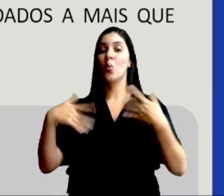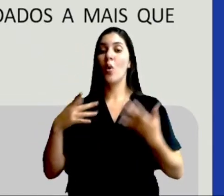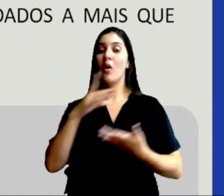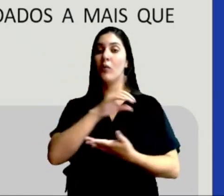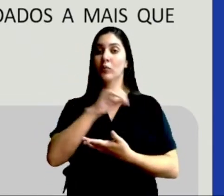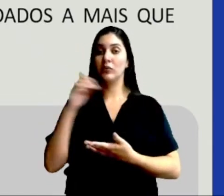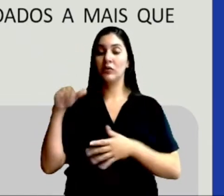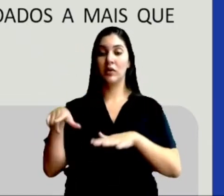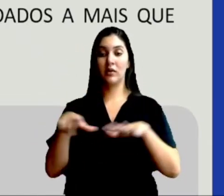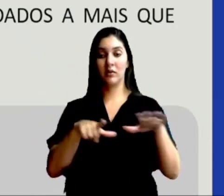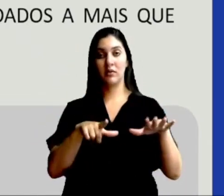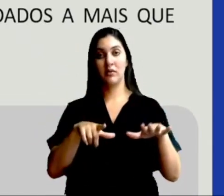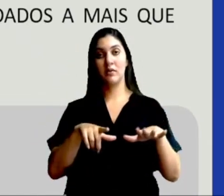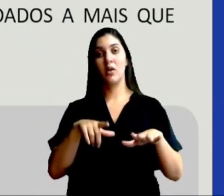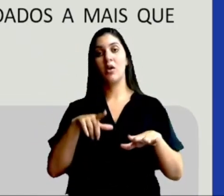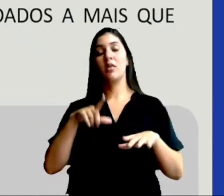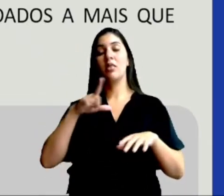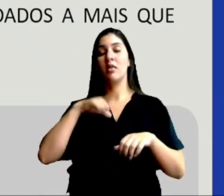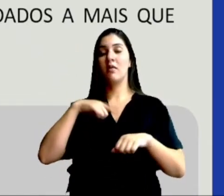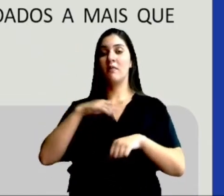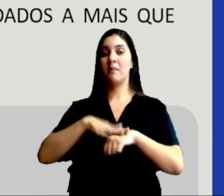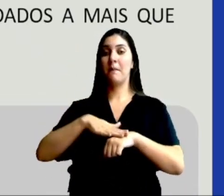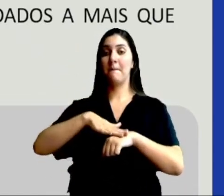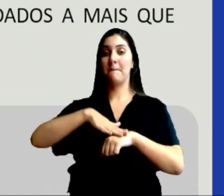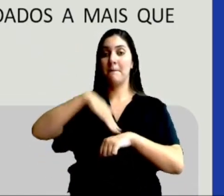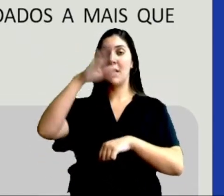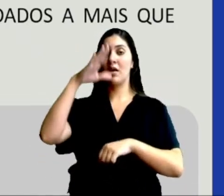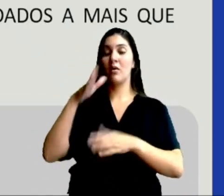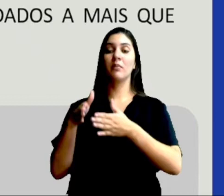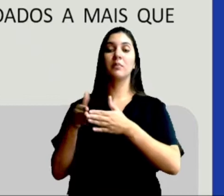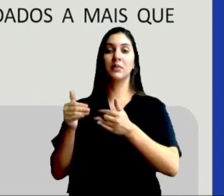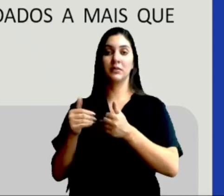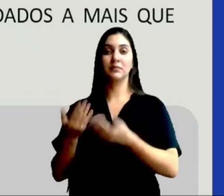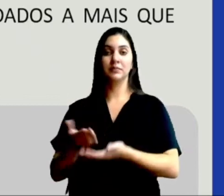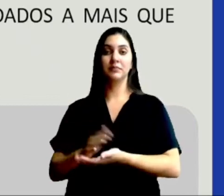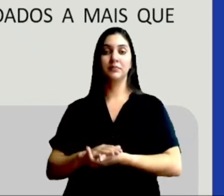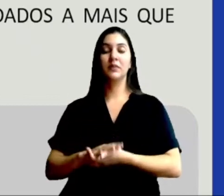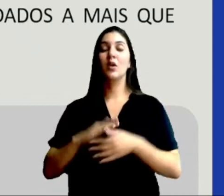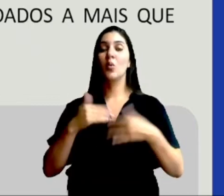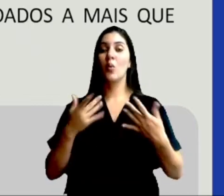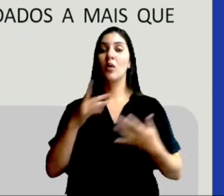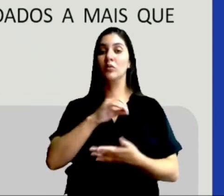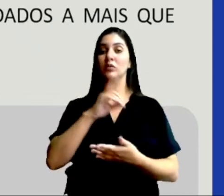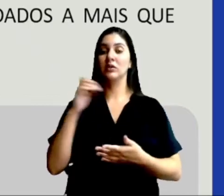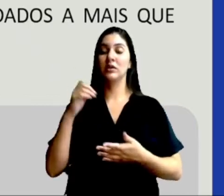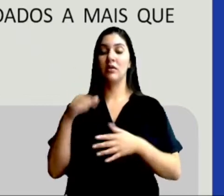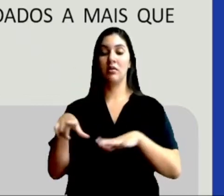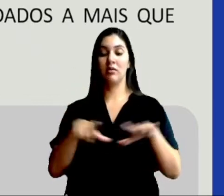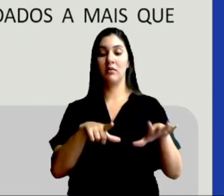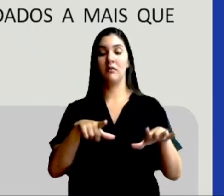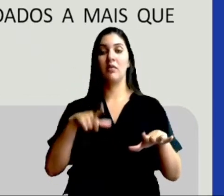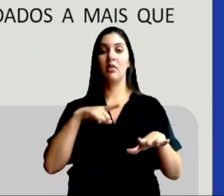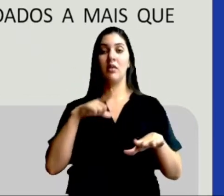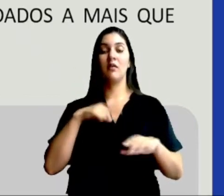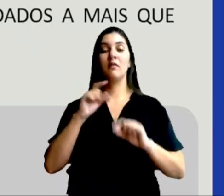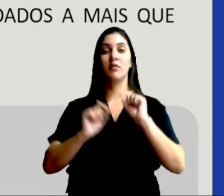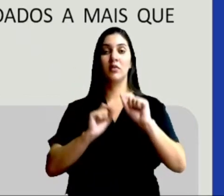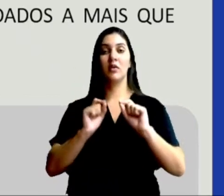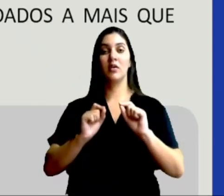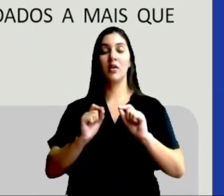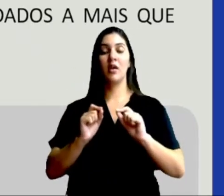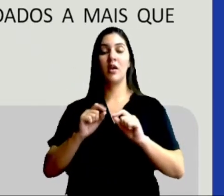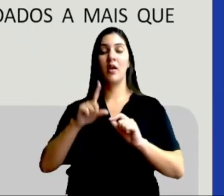dia da semana houve a maior encomenda. Qual dia da semana houve